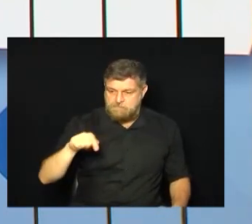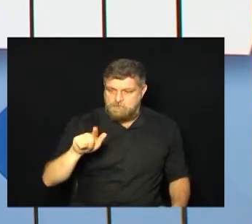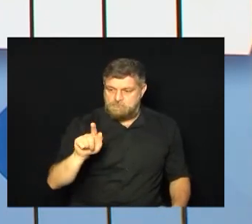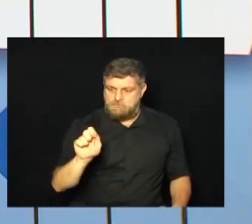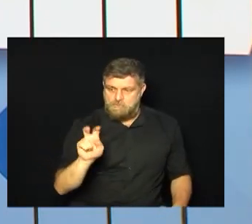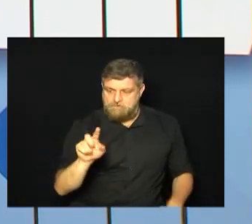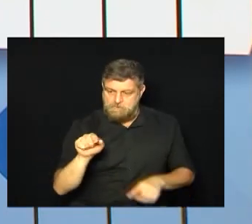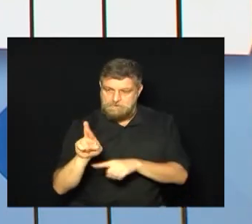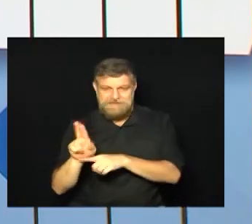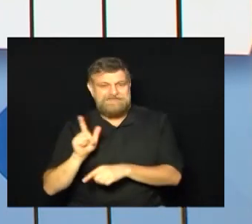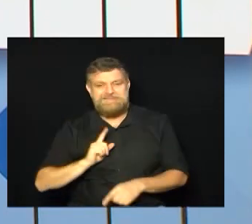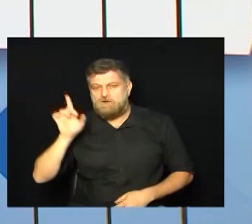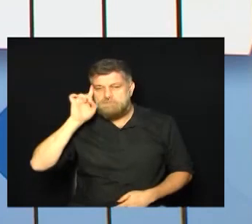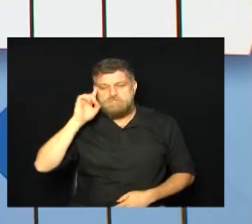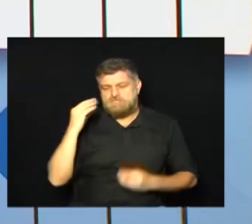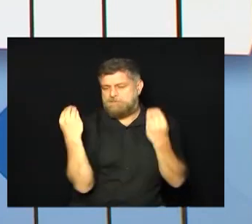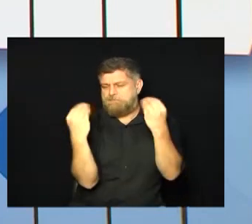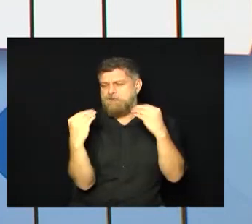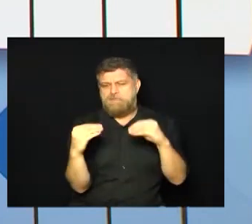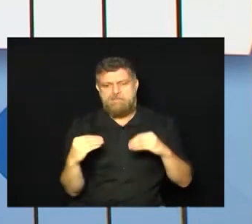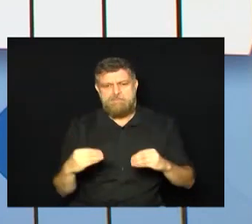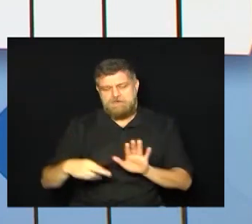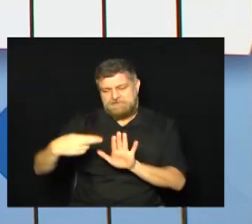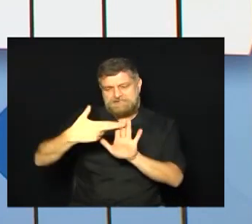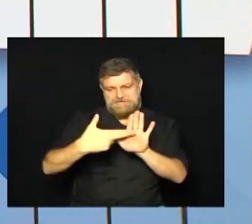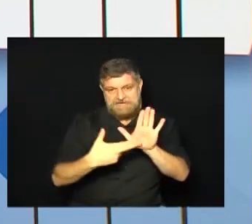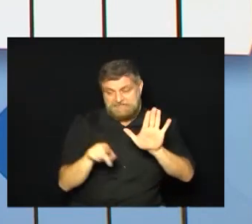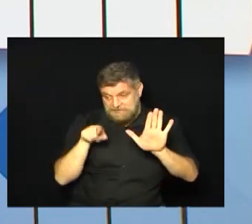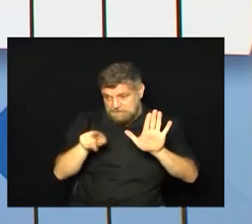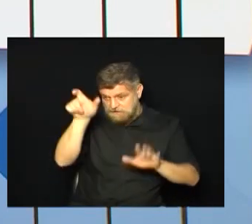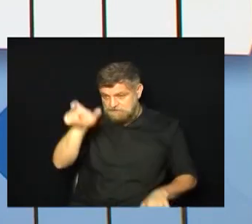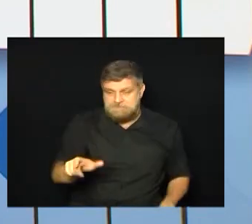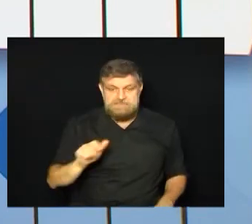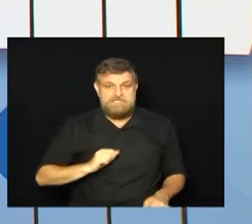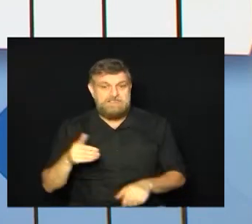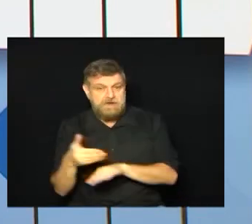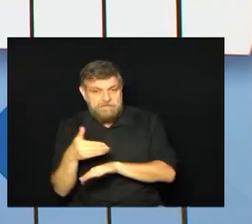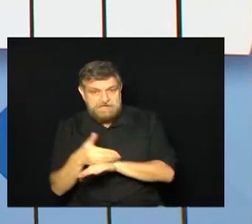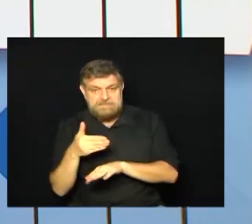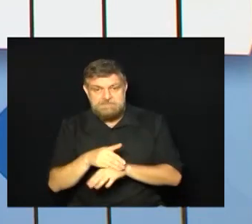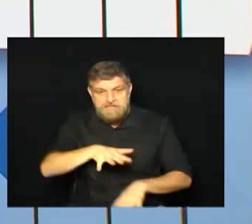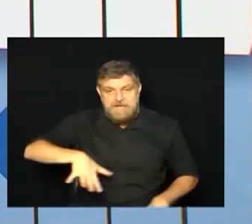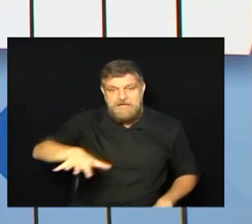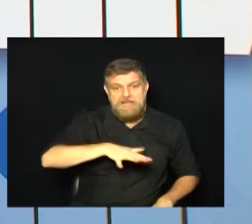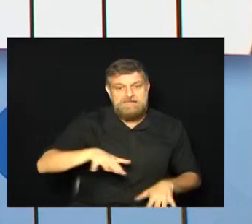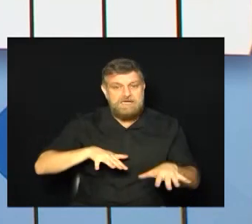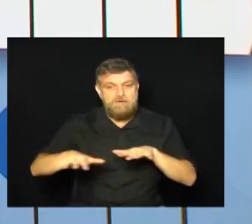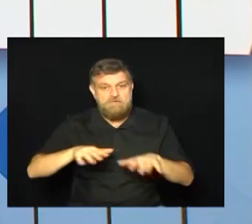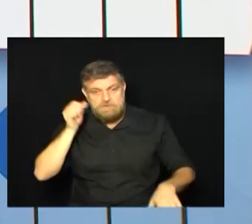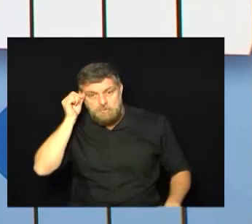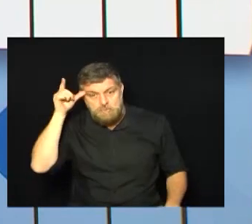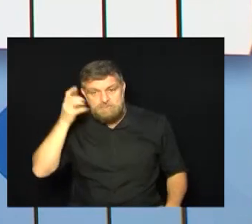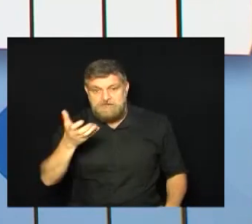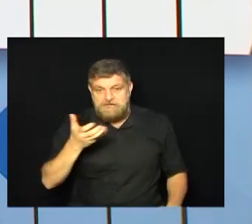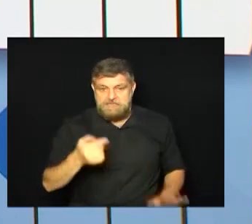cultura.campinas.sp.gov.br. Lá tem todas as datas, todos os critérios para que você, que faz parte do movimento cultural aqui da cidade e queira